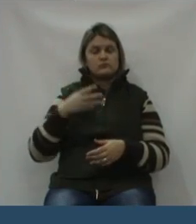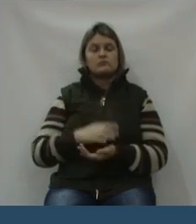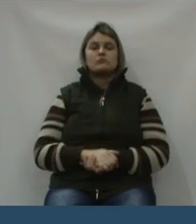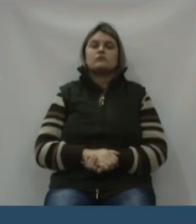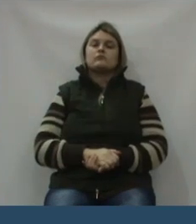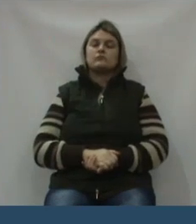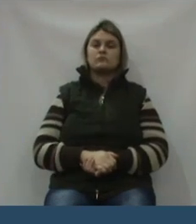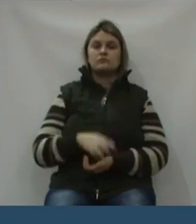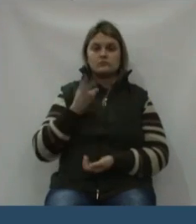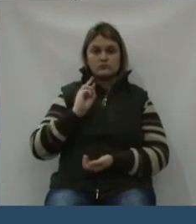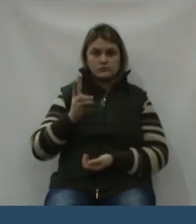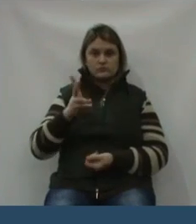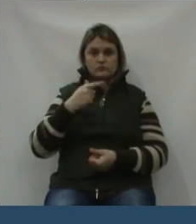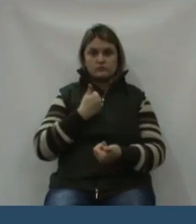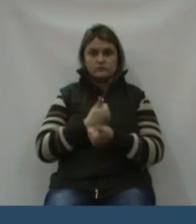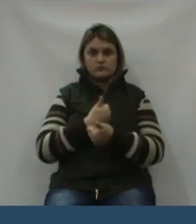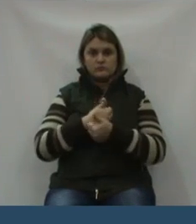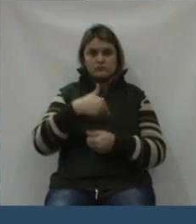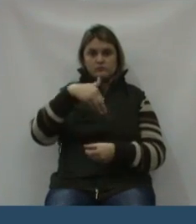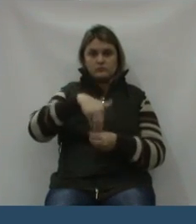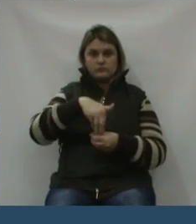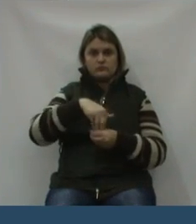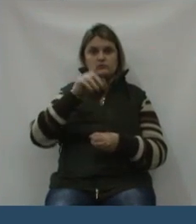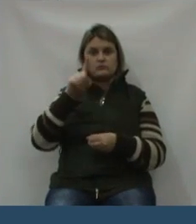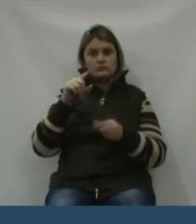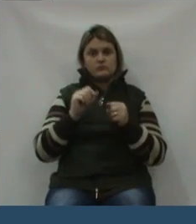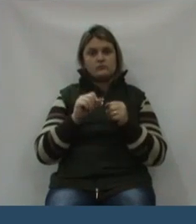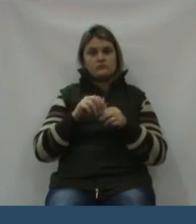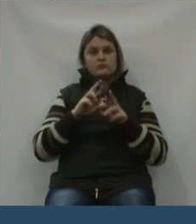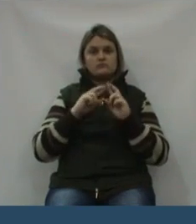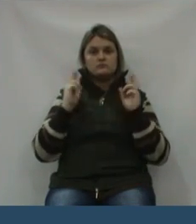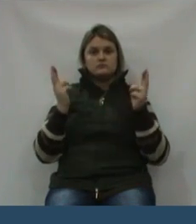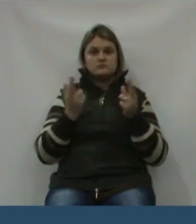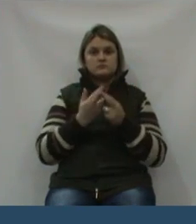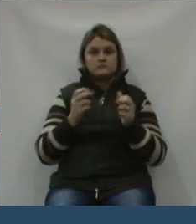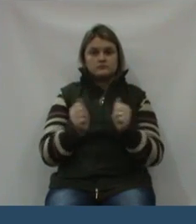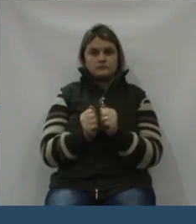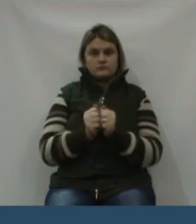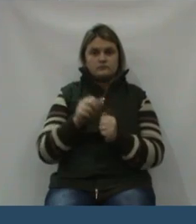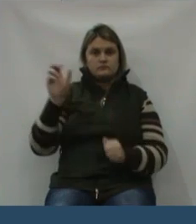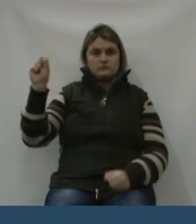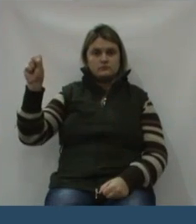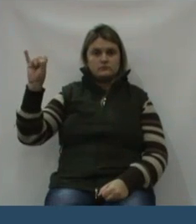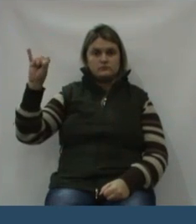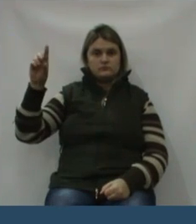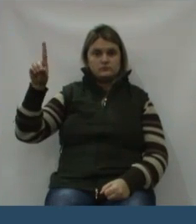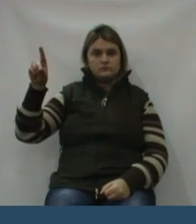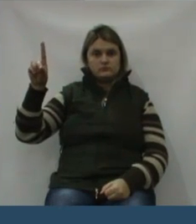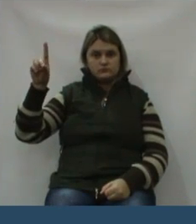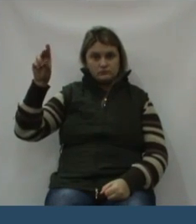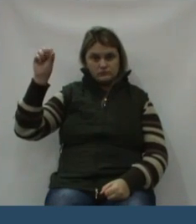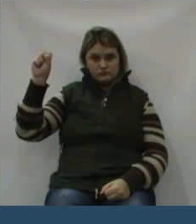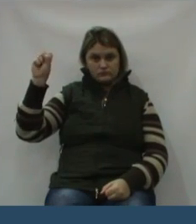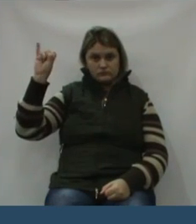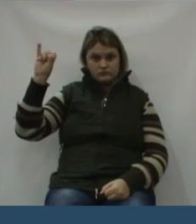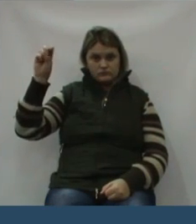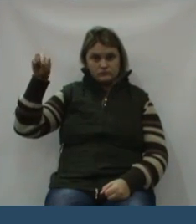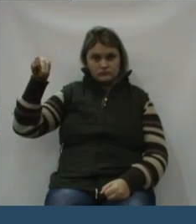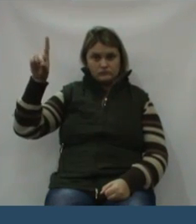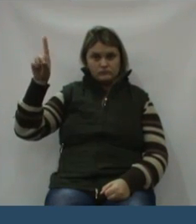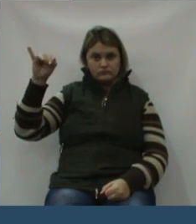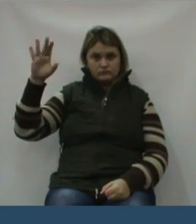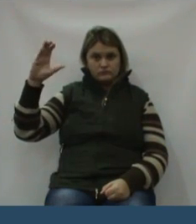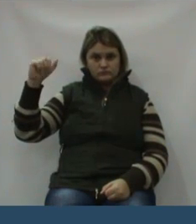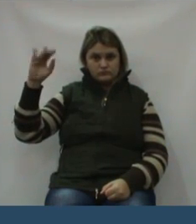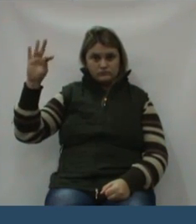Toda campanha eleitoral, toda eleição, são feitas reuniões com os sindicatos dos funcionários públicos, reuniões com